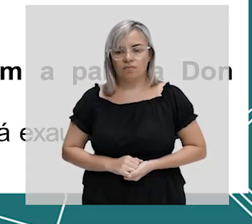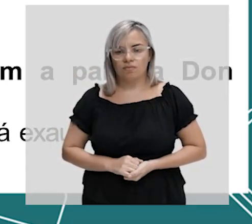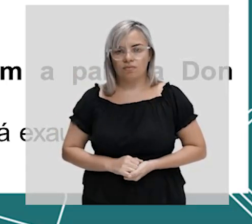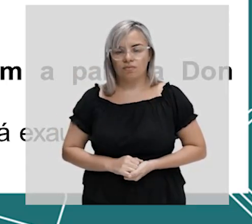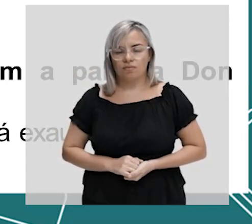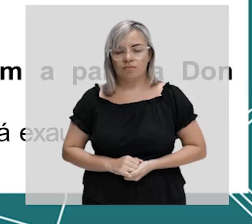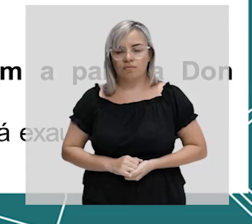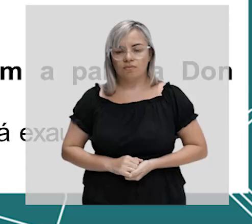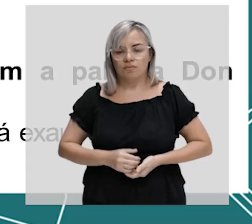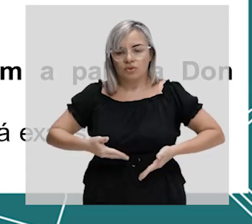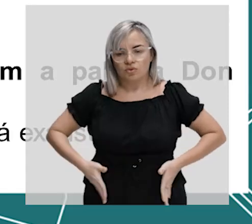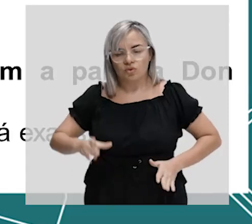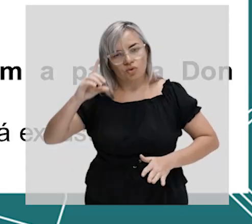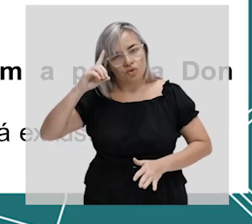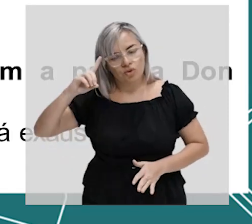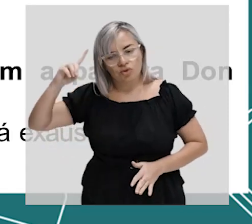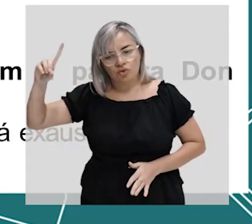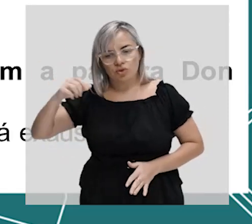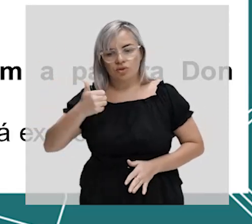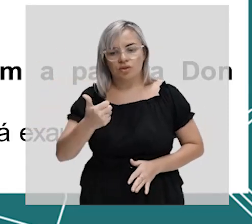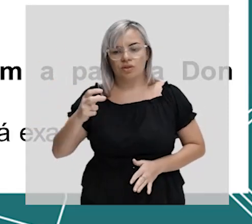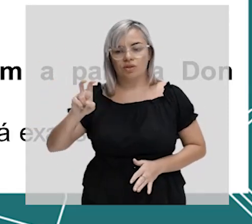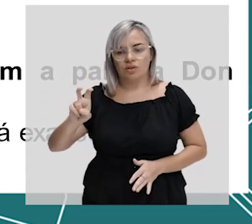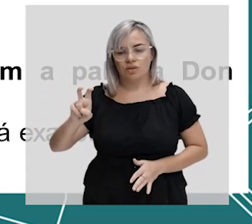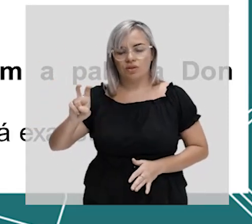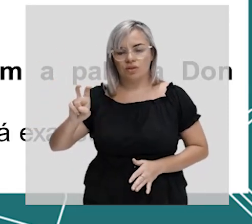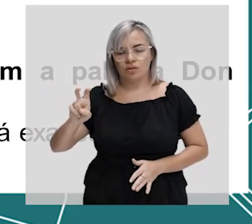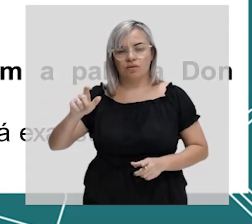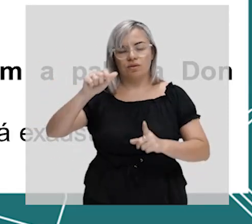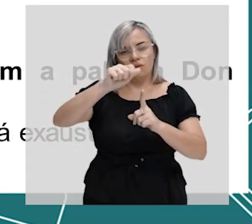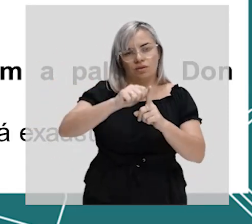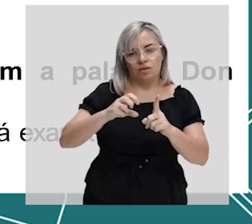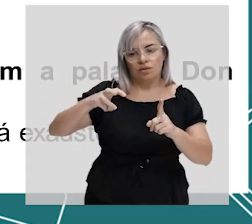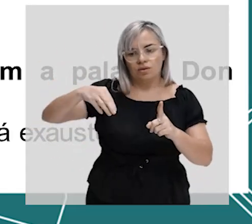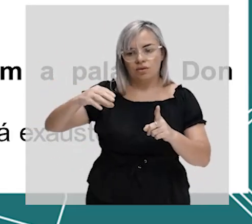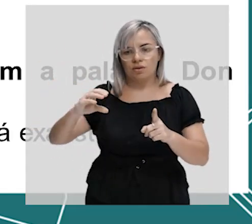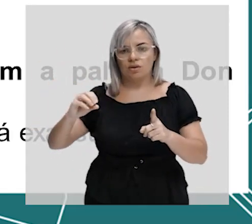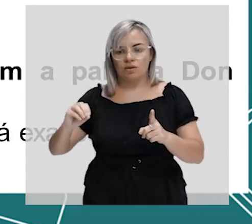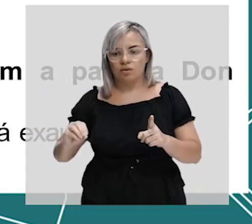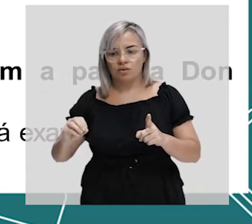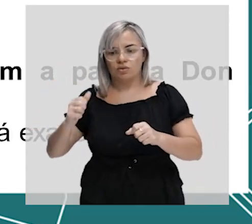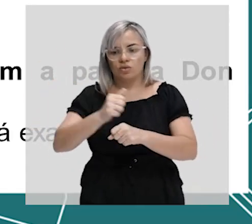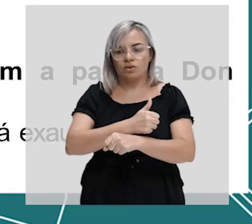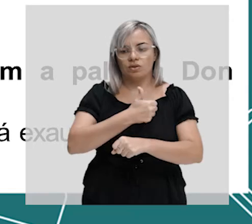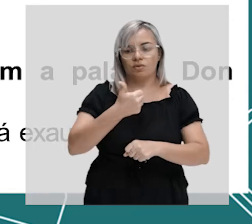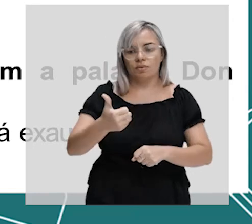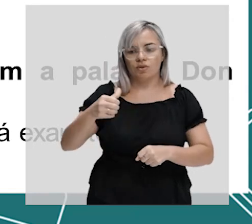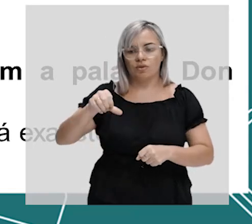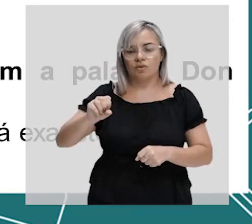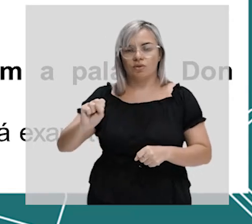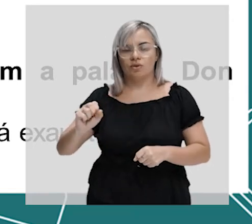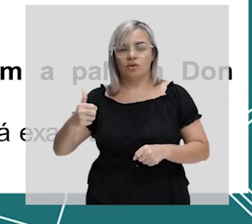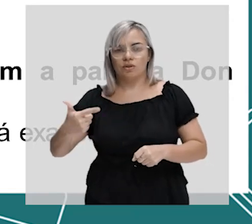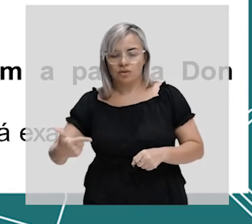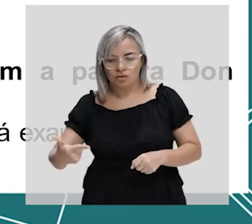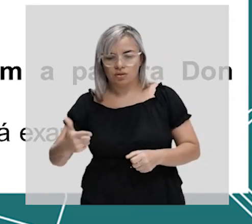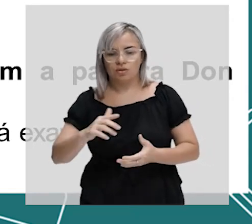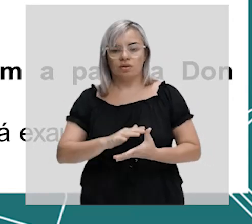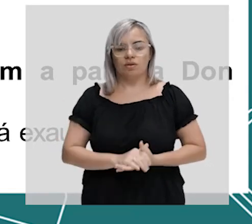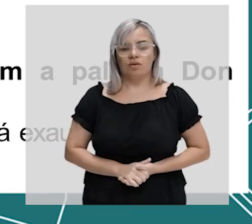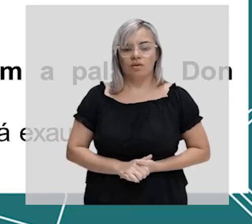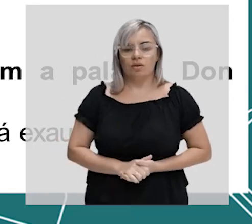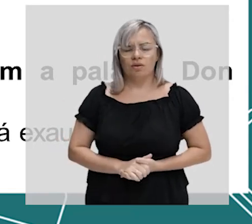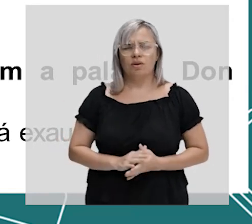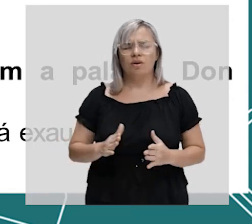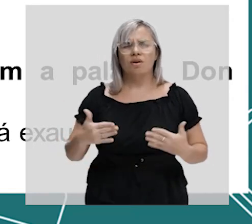1982. Né? Então, nasci no dia 15 de março de 1982. Professora, el